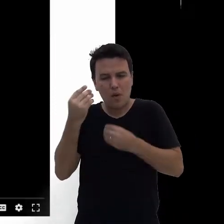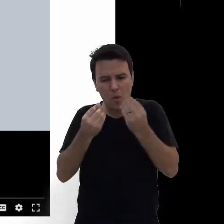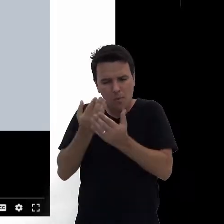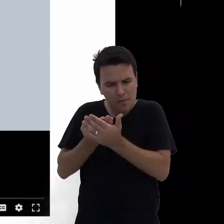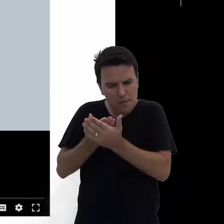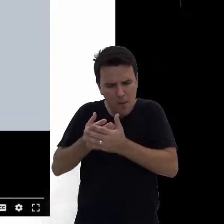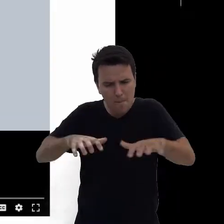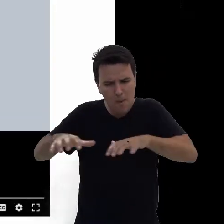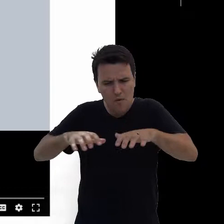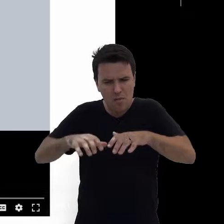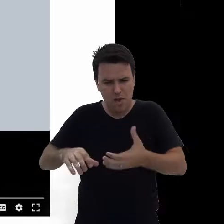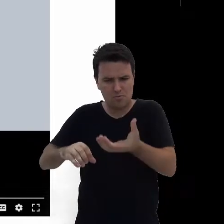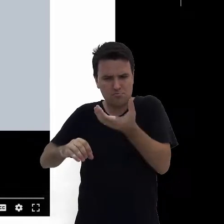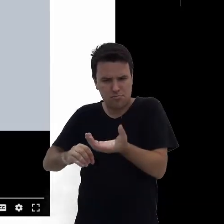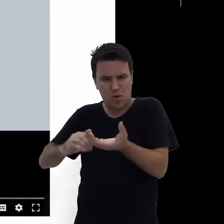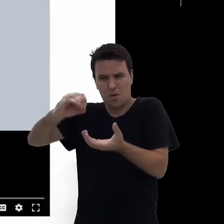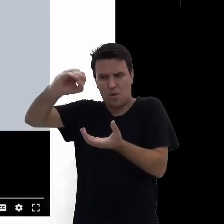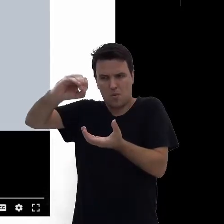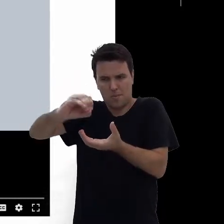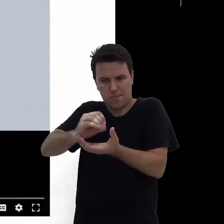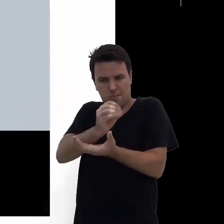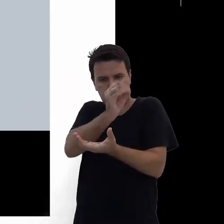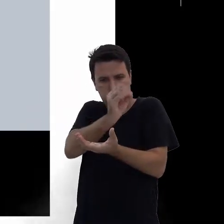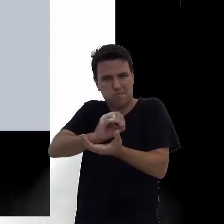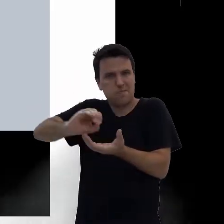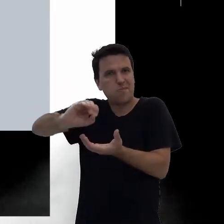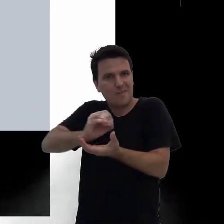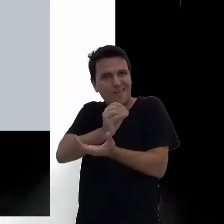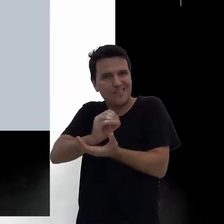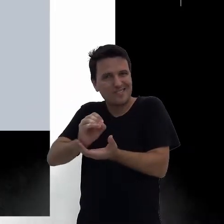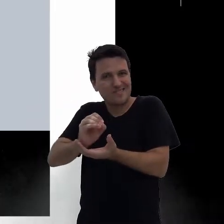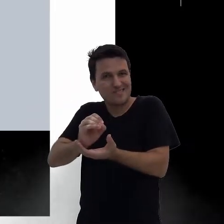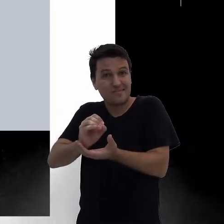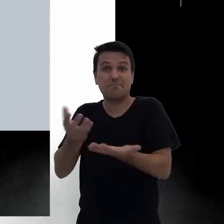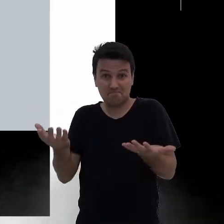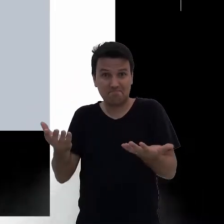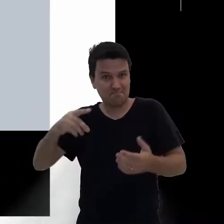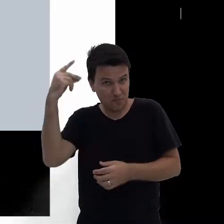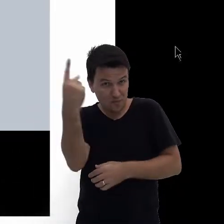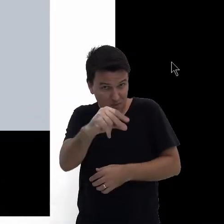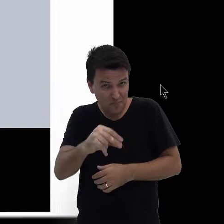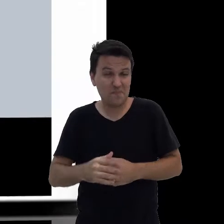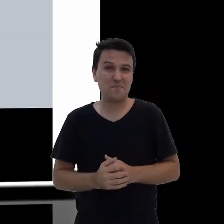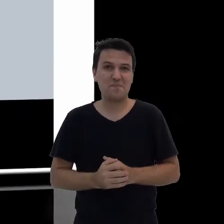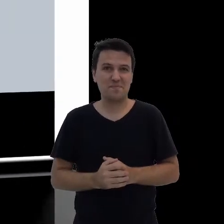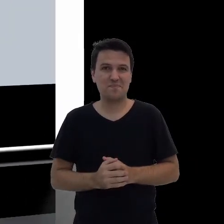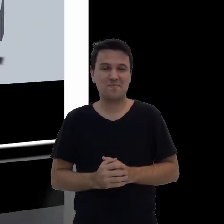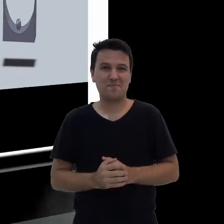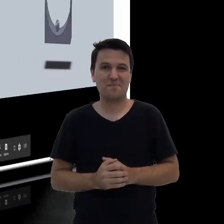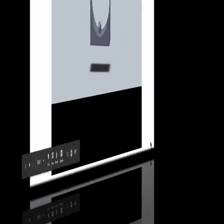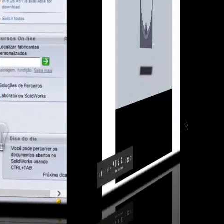de movimento, fazer essa esfera rolar sobre essa rampa. Vamos lá então, pessoal?